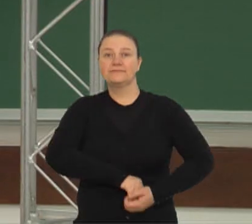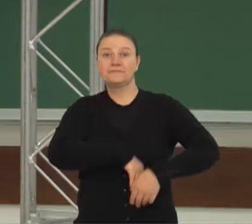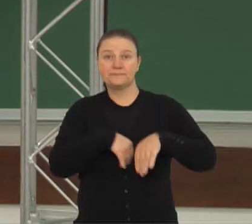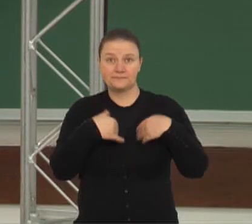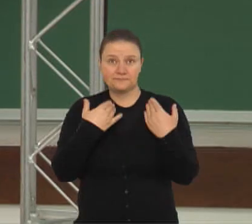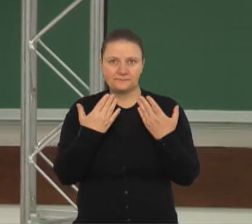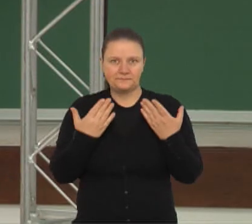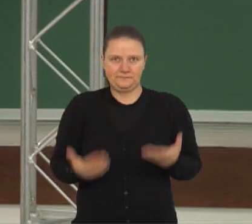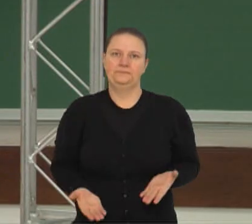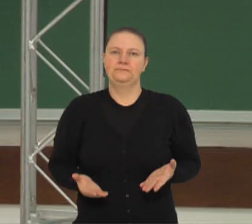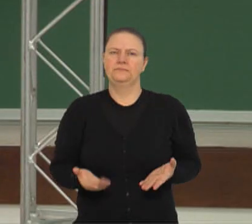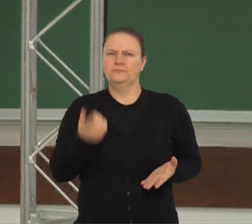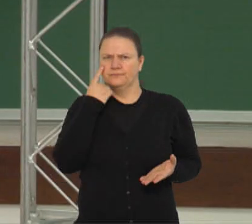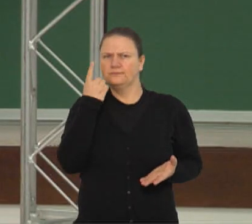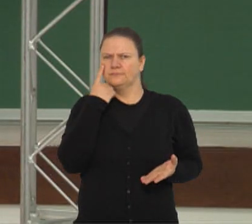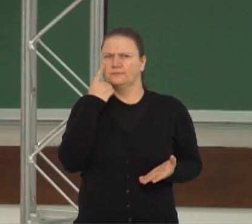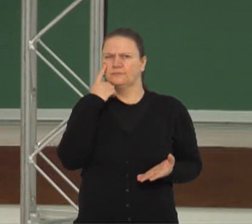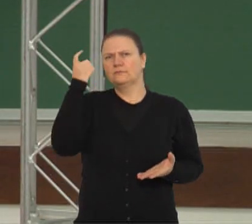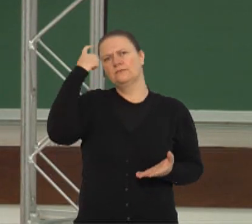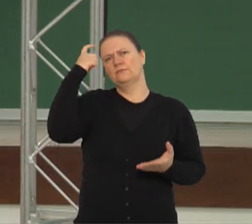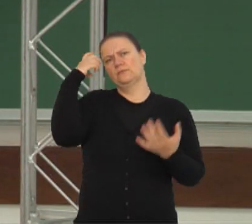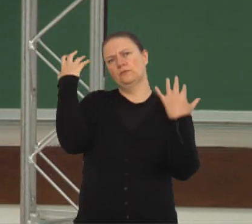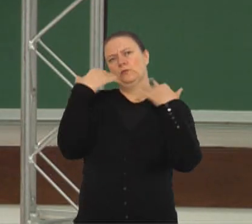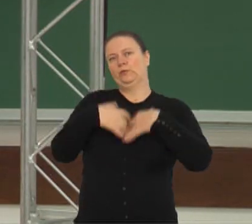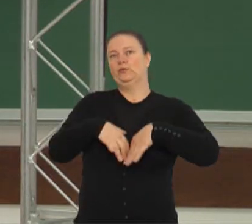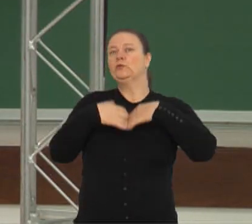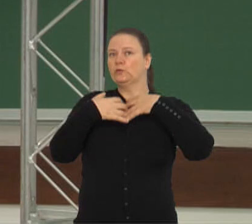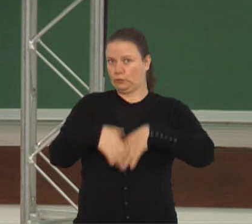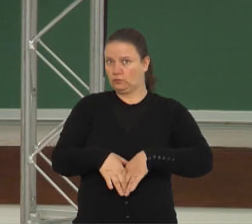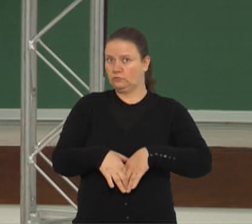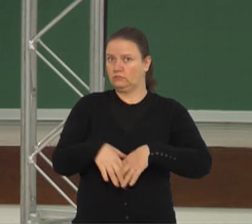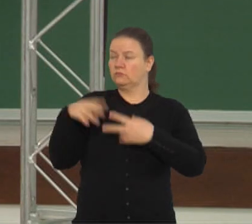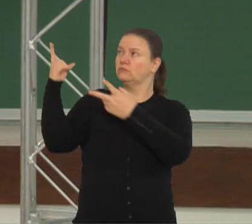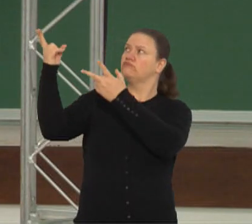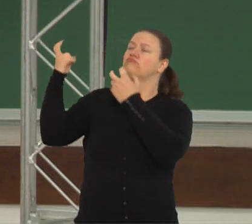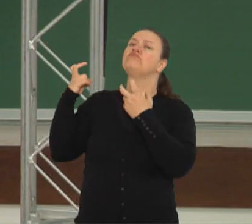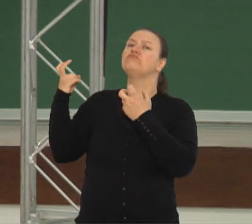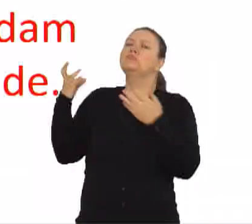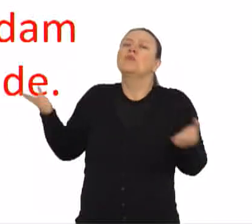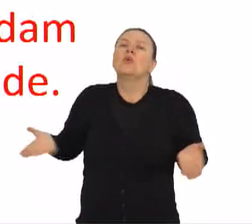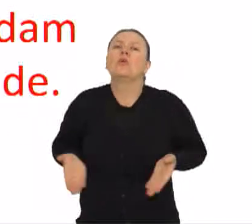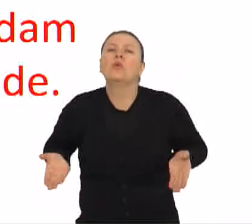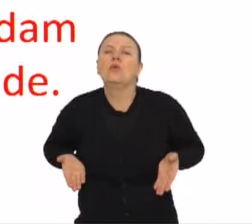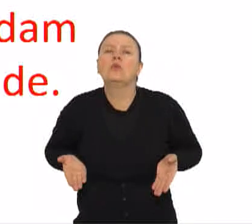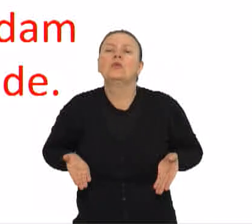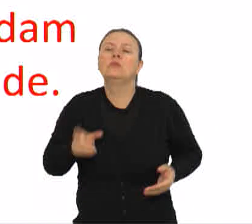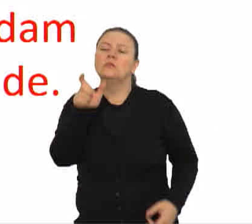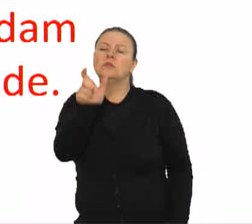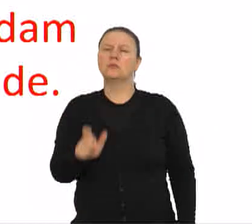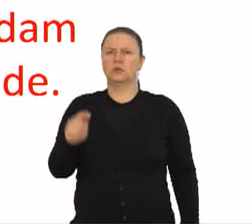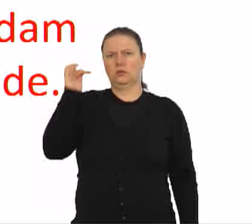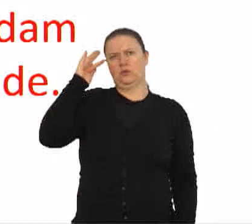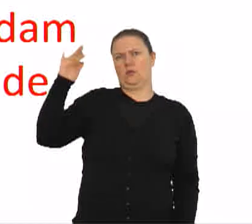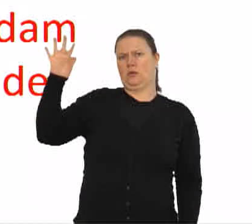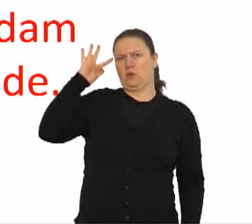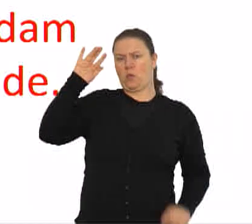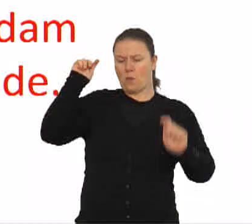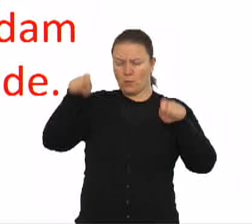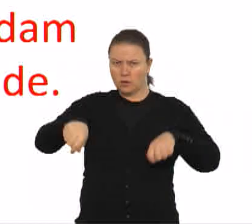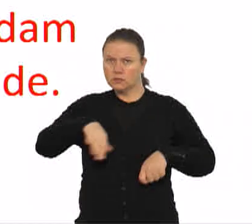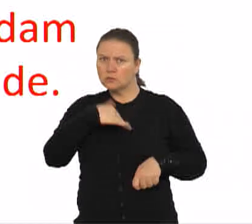Muito bem, vamos refletir um pouco sobre isso. Será que hoje o filósofo também é condenado à